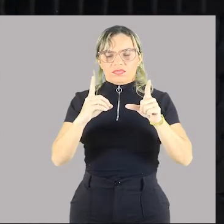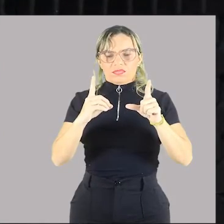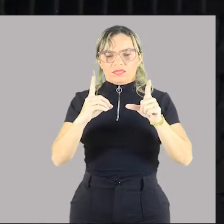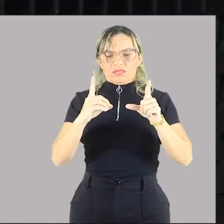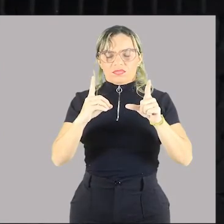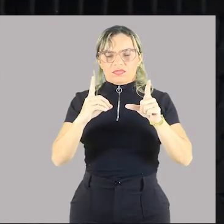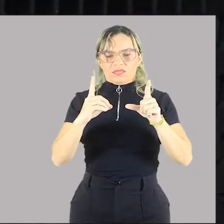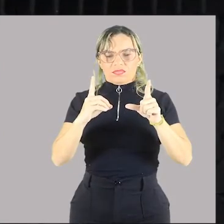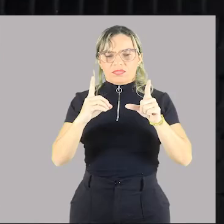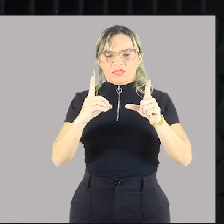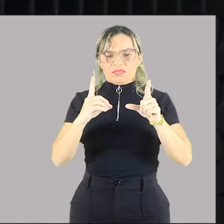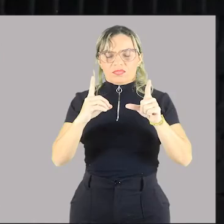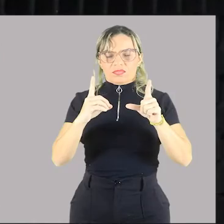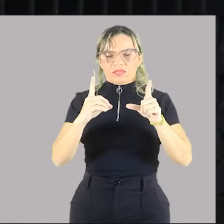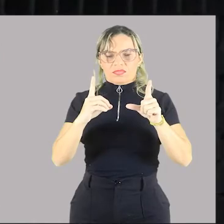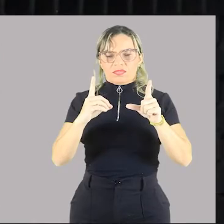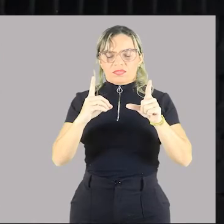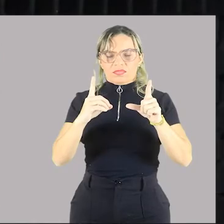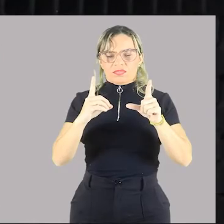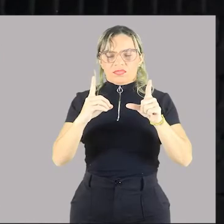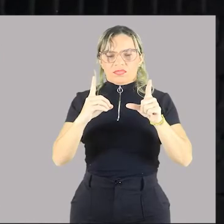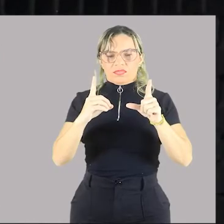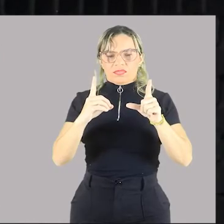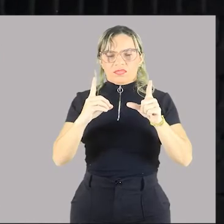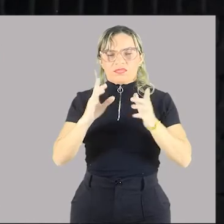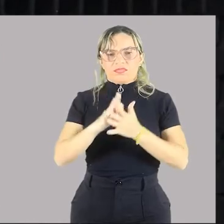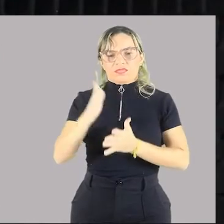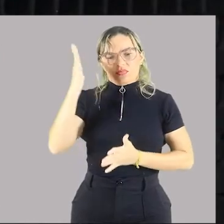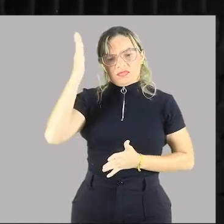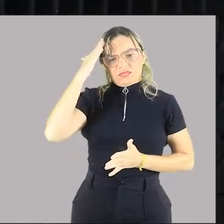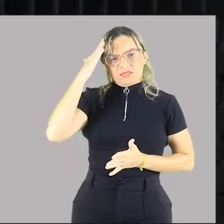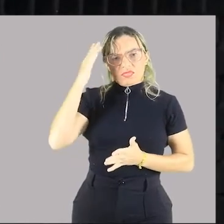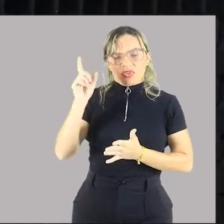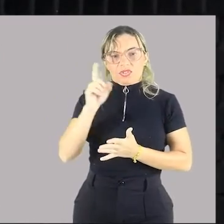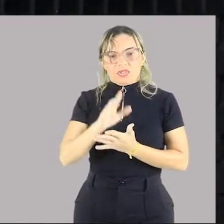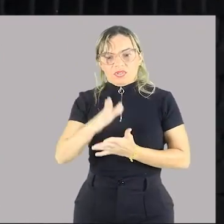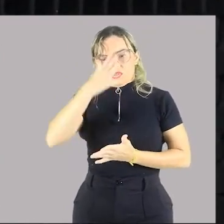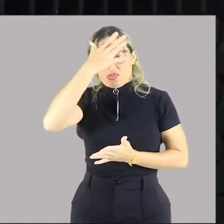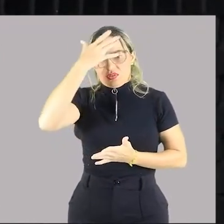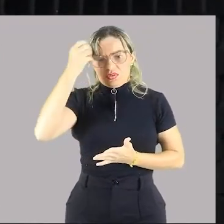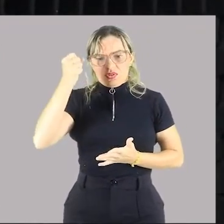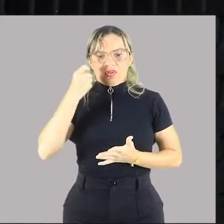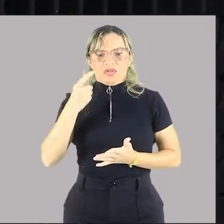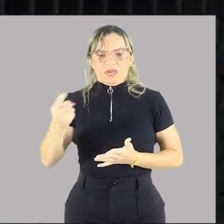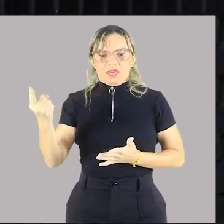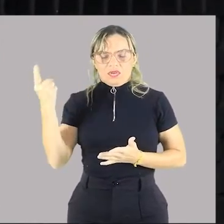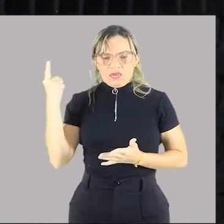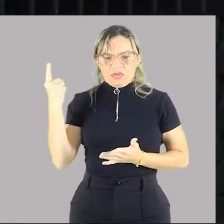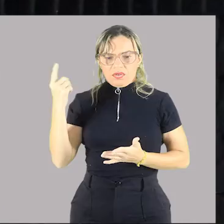de sociabilidade. Tá entendendo? E não esqueçam de olhar